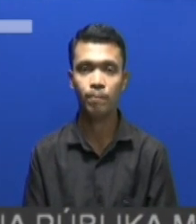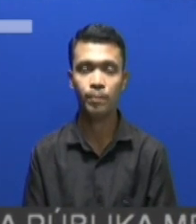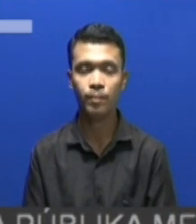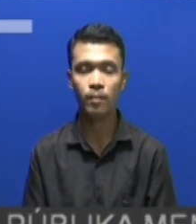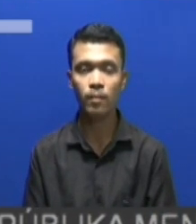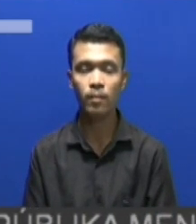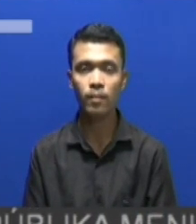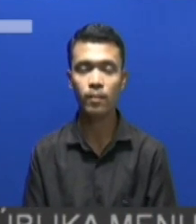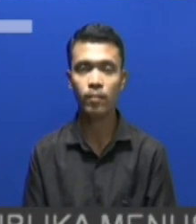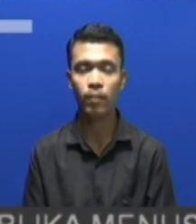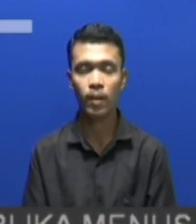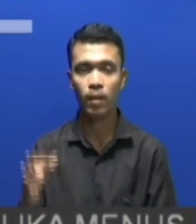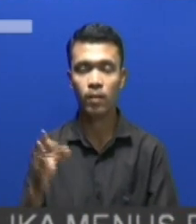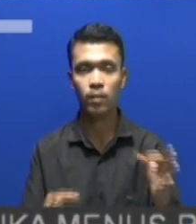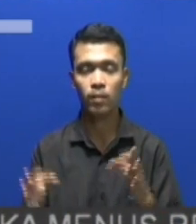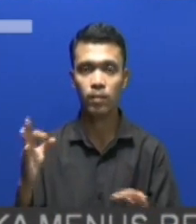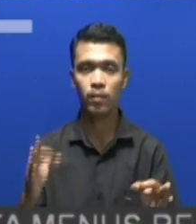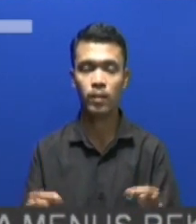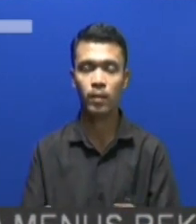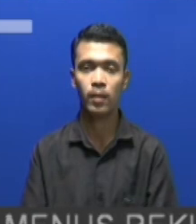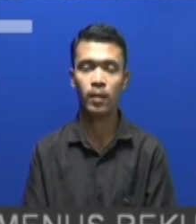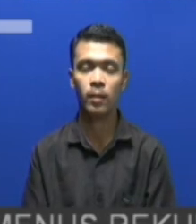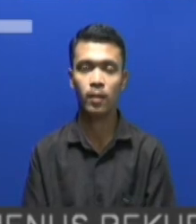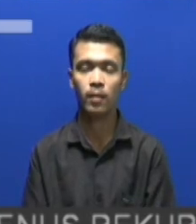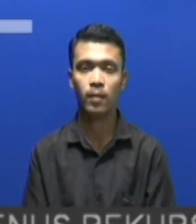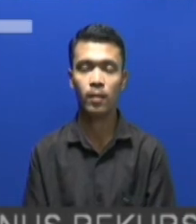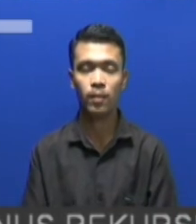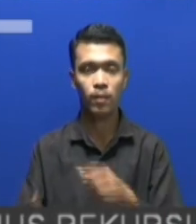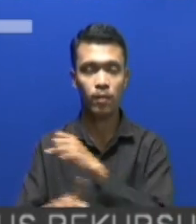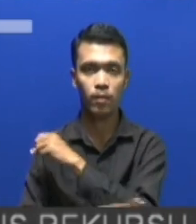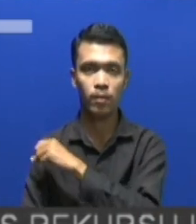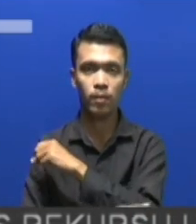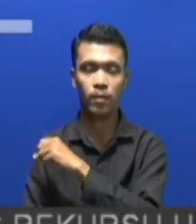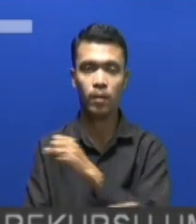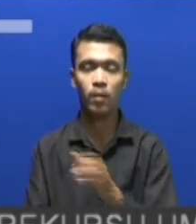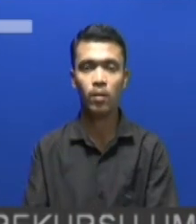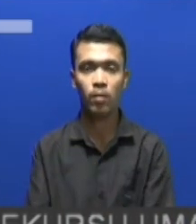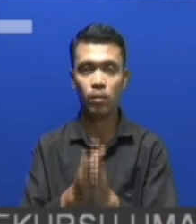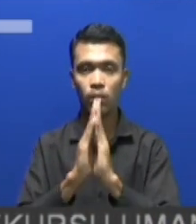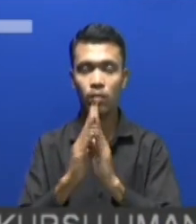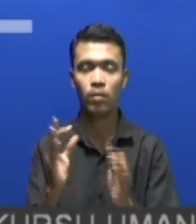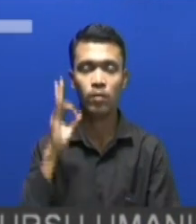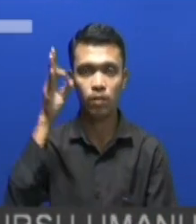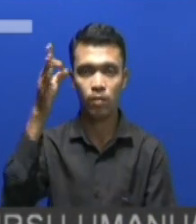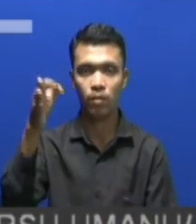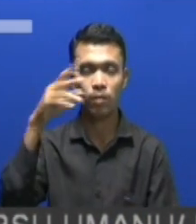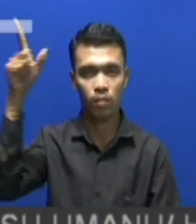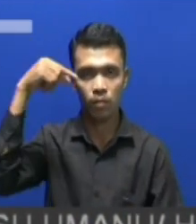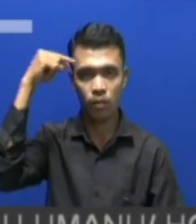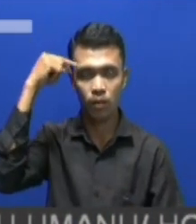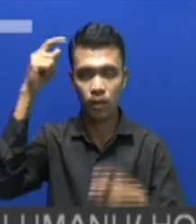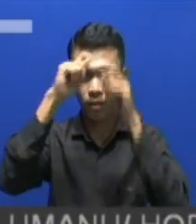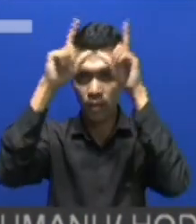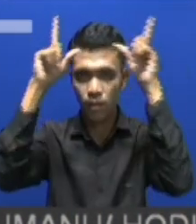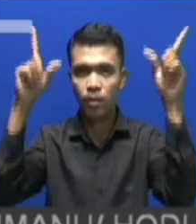bem. Entretanto, Câmara Municipal Coimbra, Portugal, sugere ba oin, Governo Timor-Leste